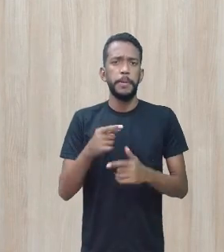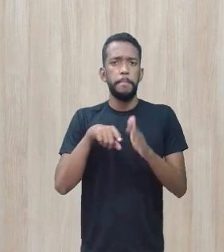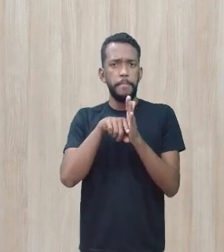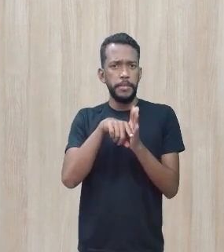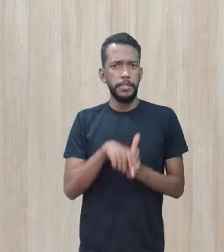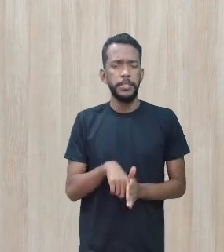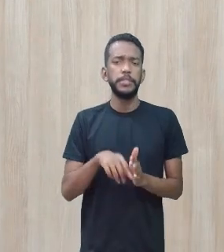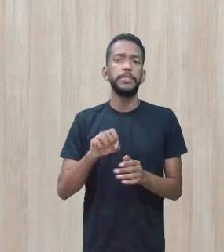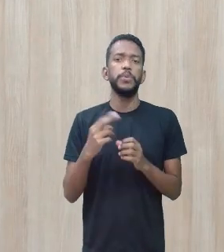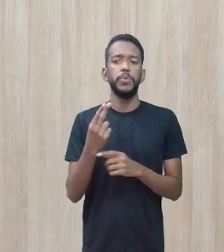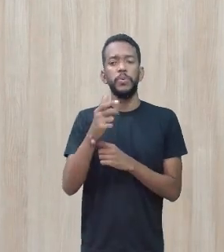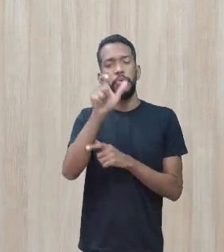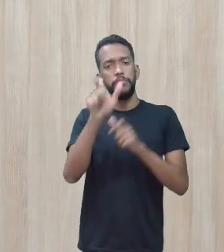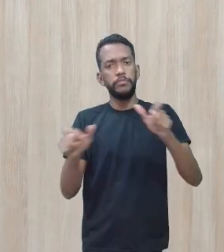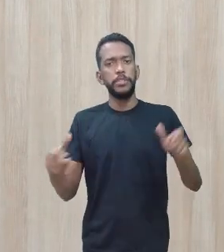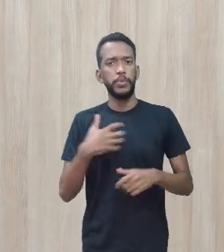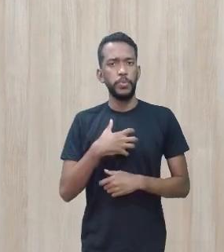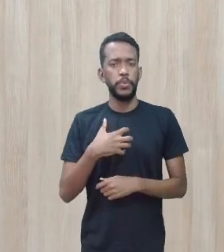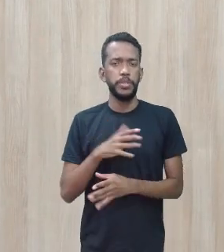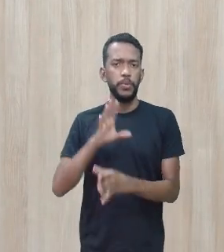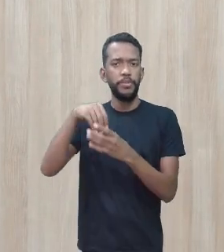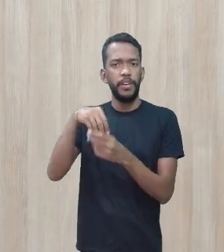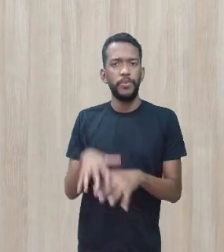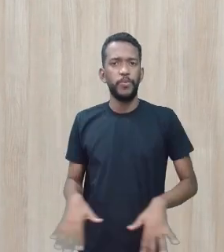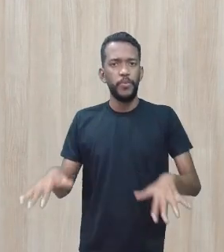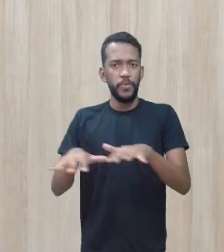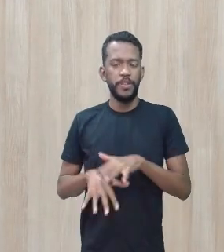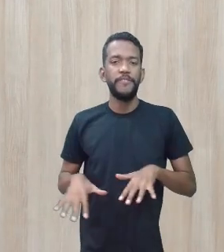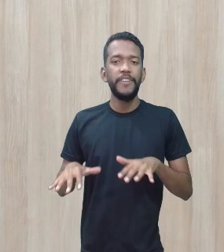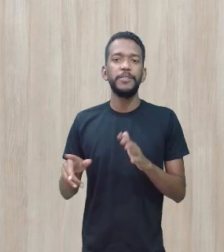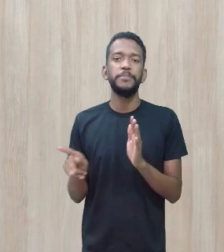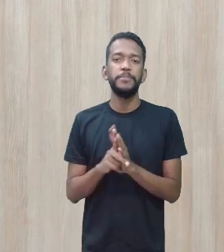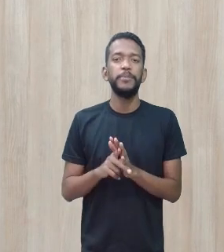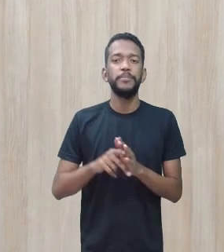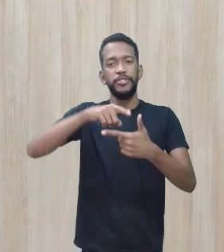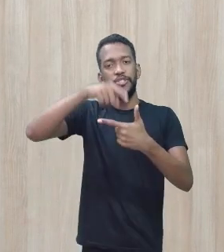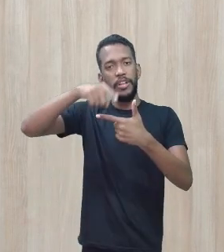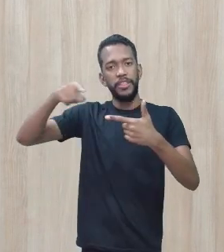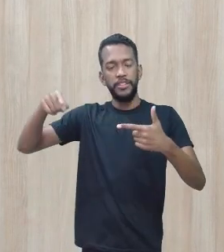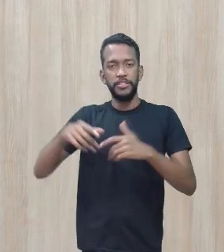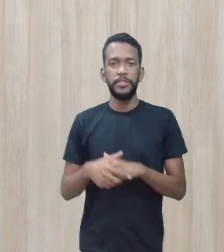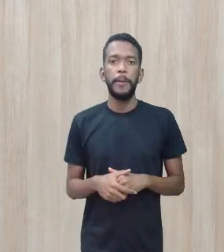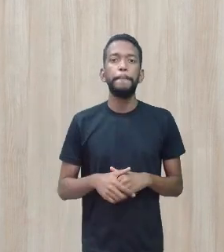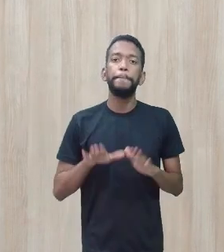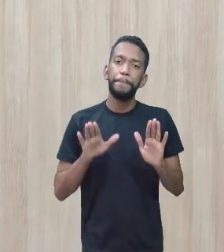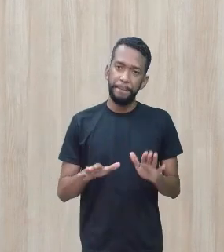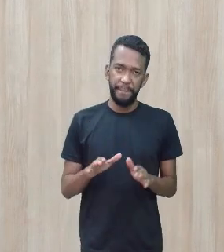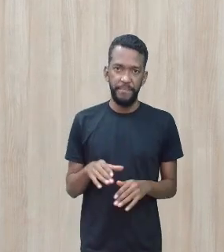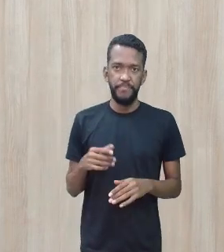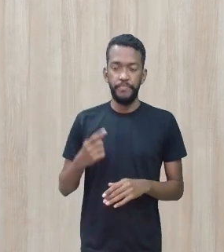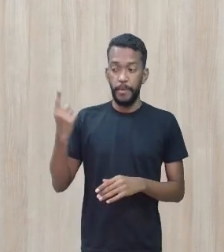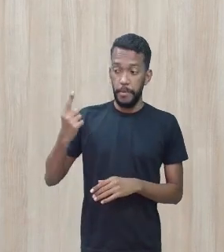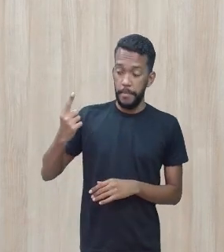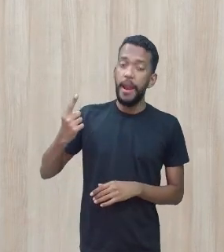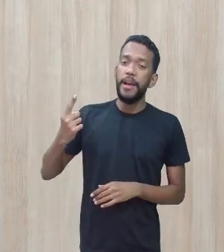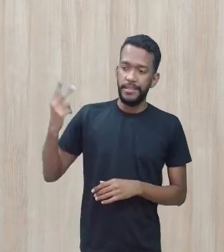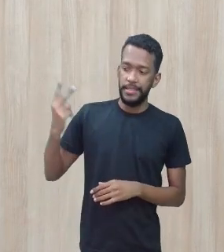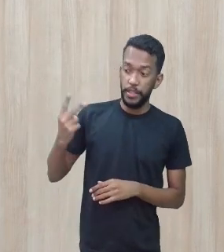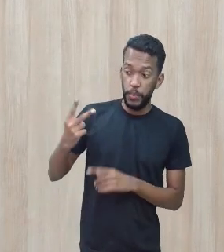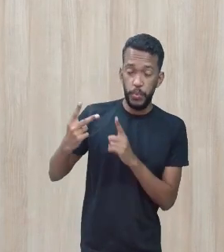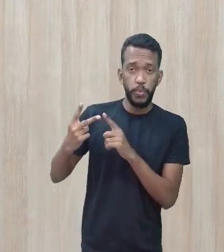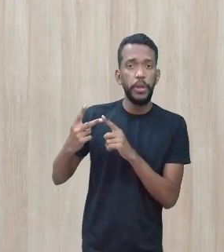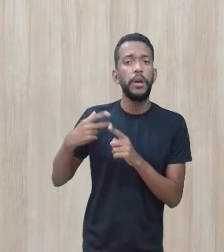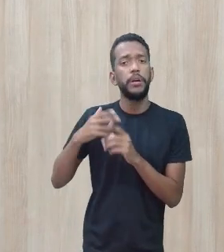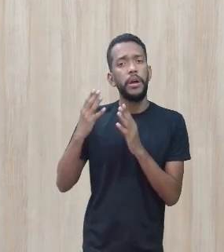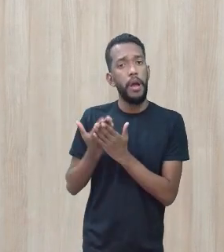alguma situação nesse universo da estatística. Além disso, na segunda aula, a gente viu quais são os tipos de gráficos,